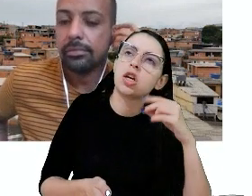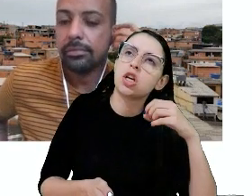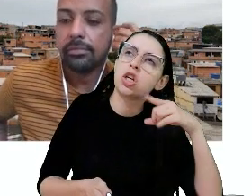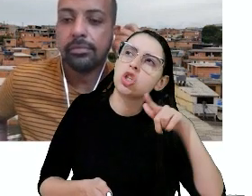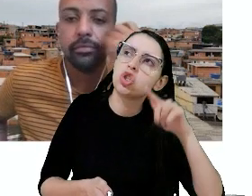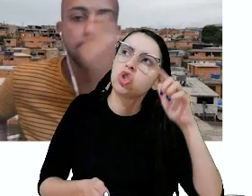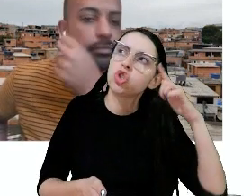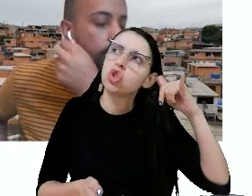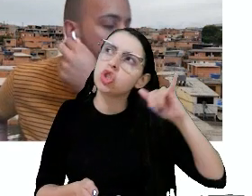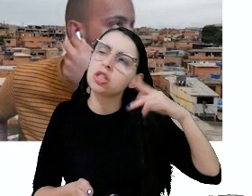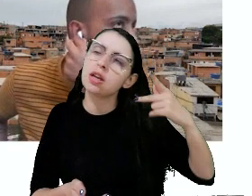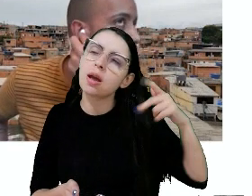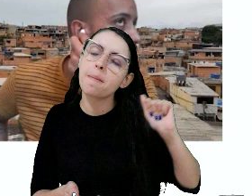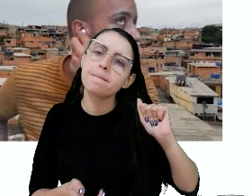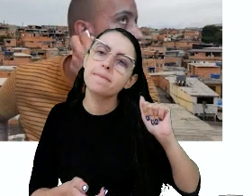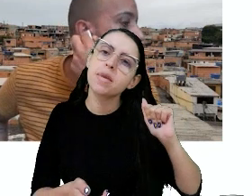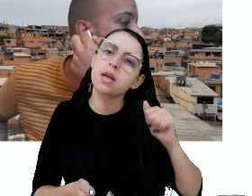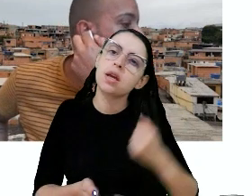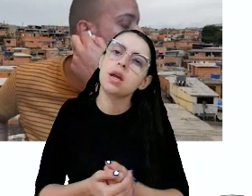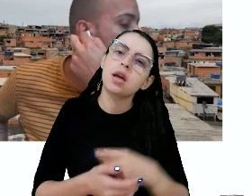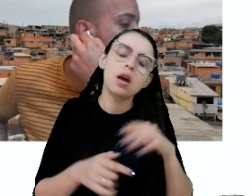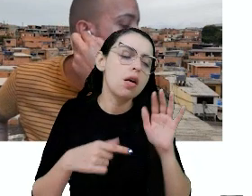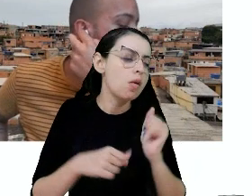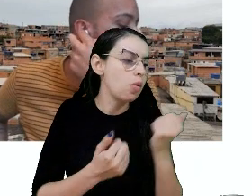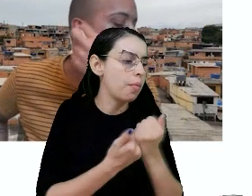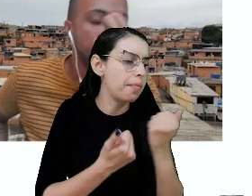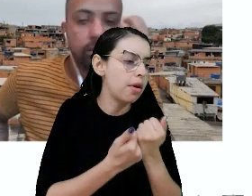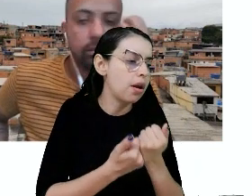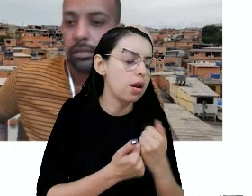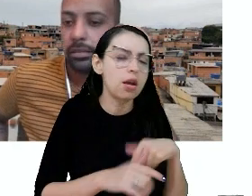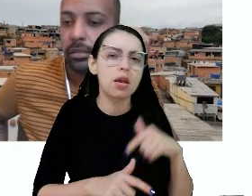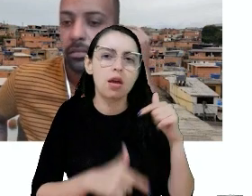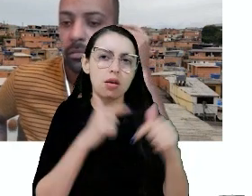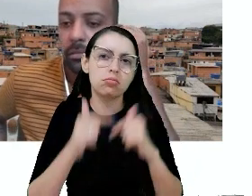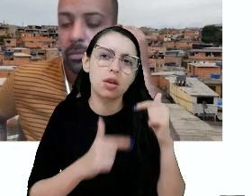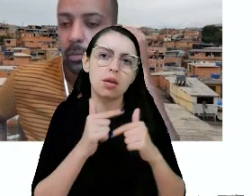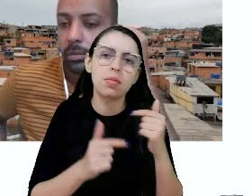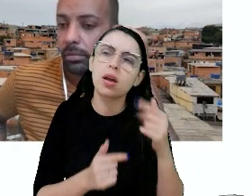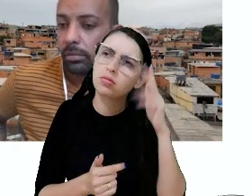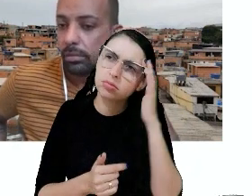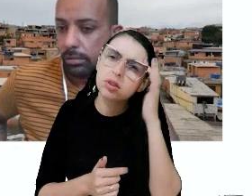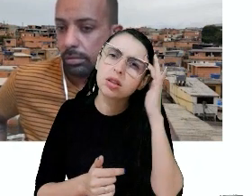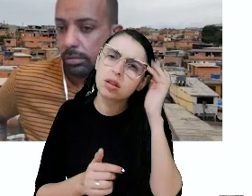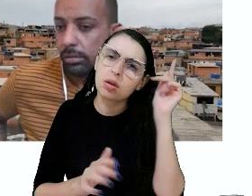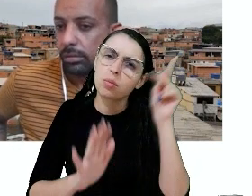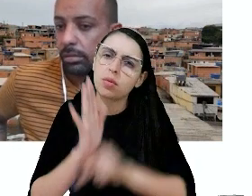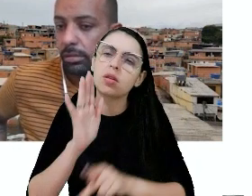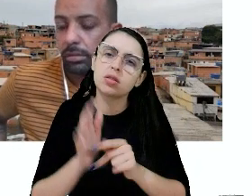para acompanhar uma semana de trabalho do Dr. Zé Augusto, para ver, para entender esse projeto. Isso